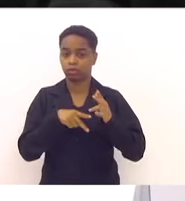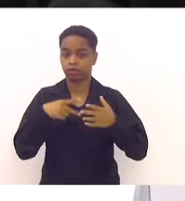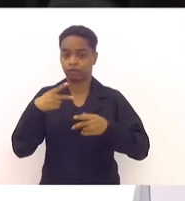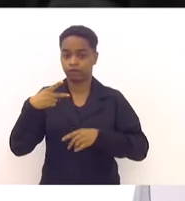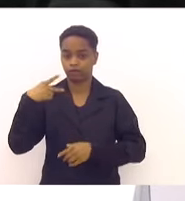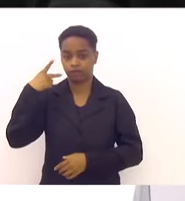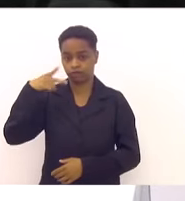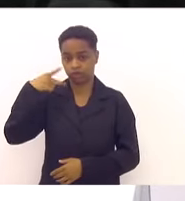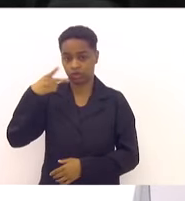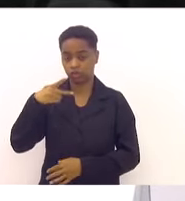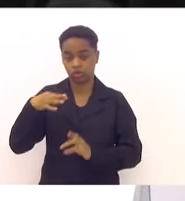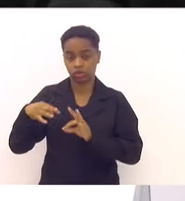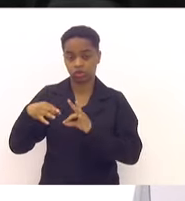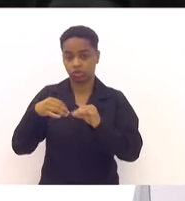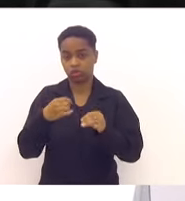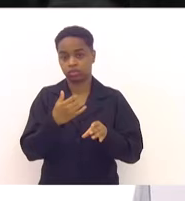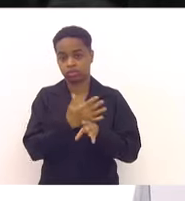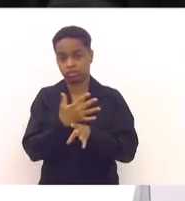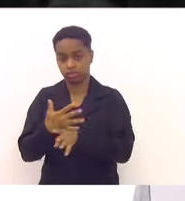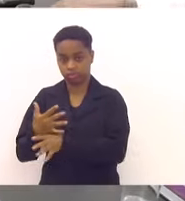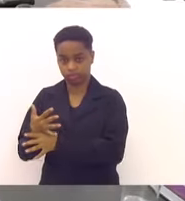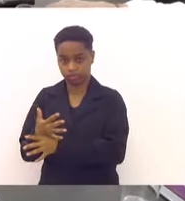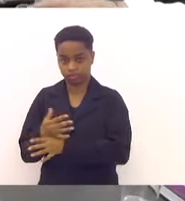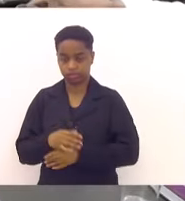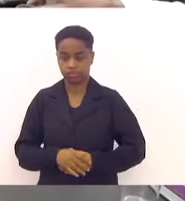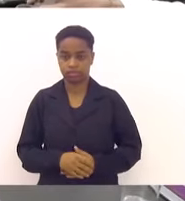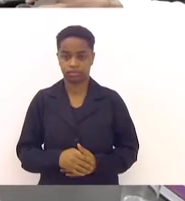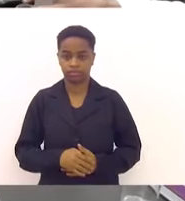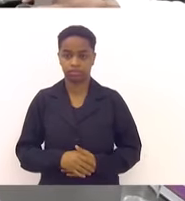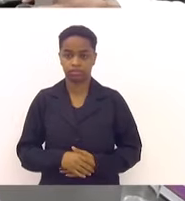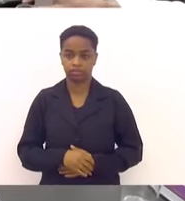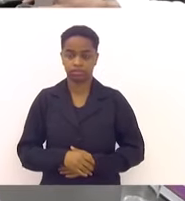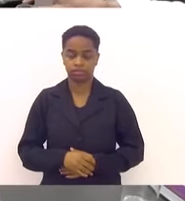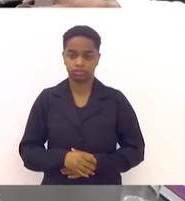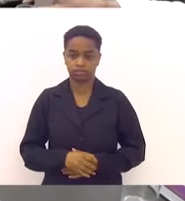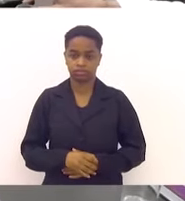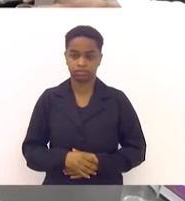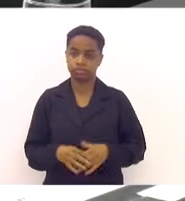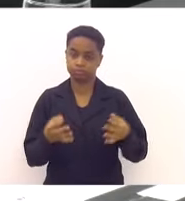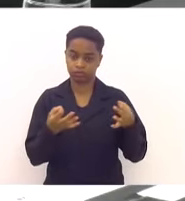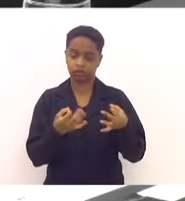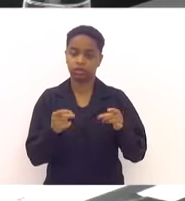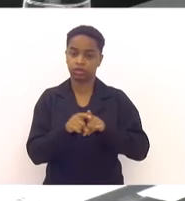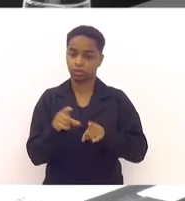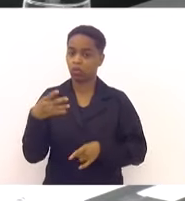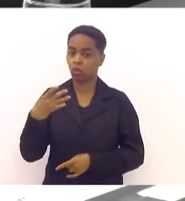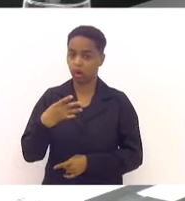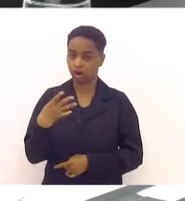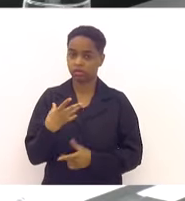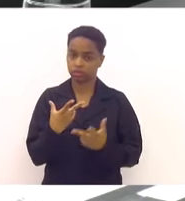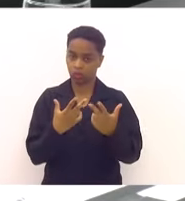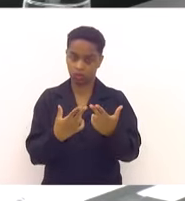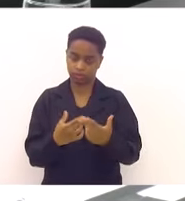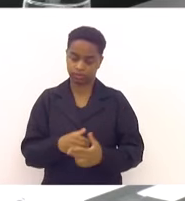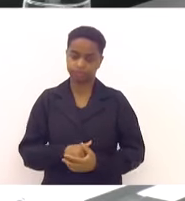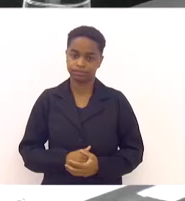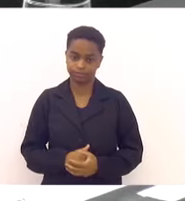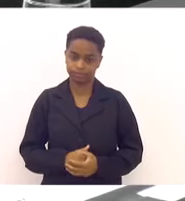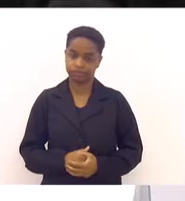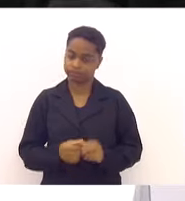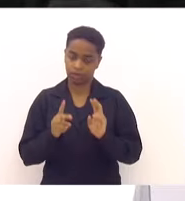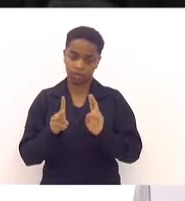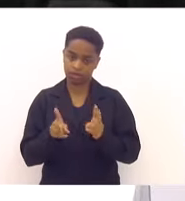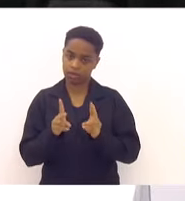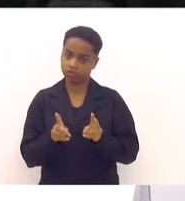de todos os municípios. Perfeito. Perfeito. E o 4 também é nesse sentido, né? O 4 nesse sentido. É, mesmo